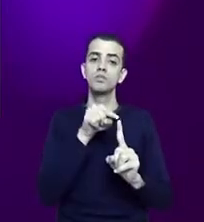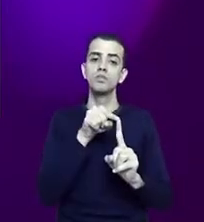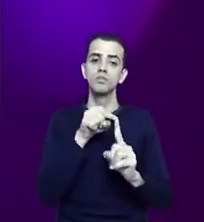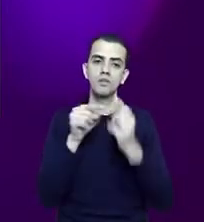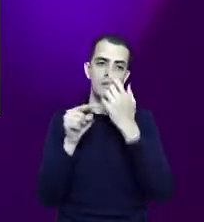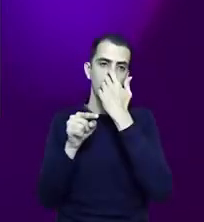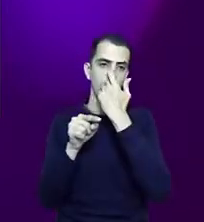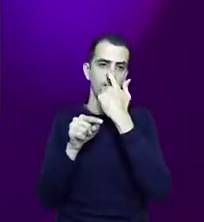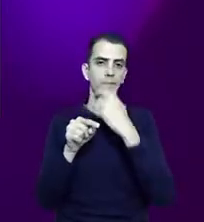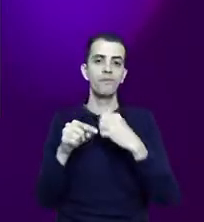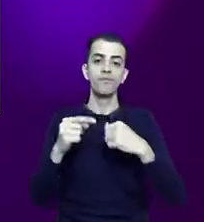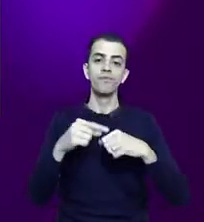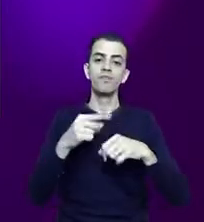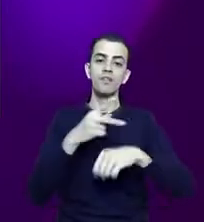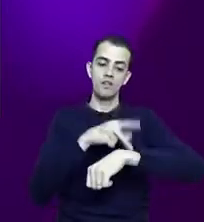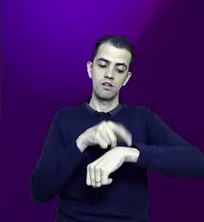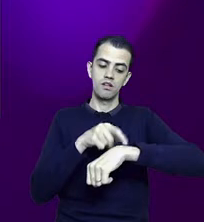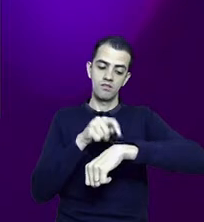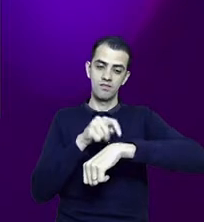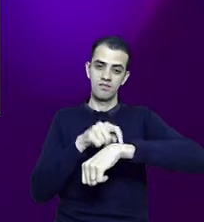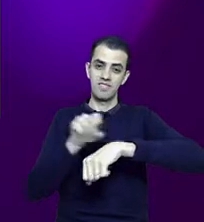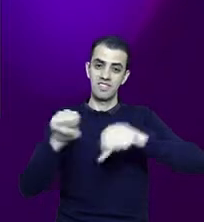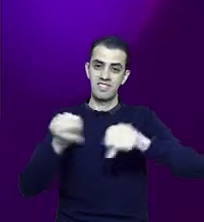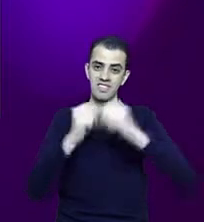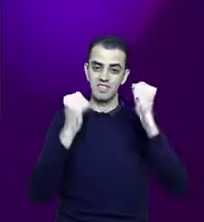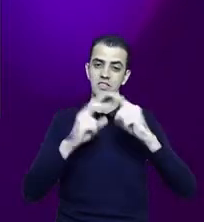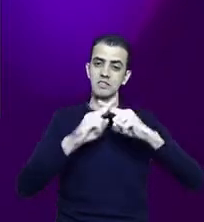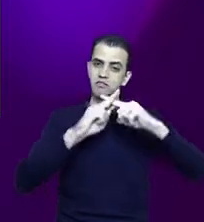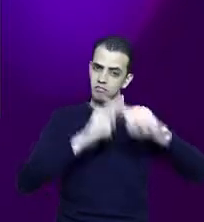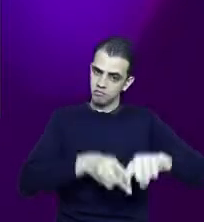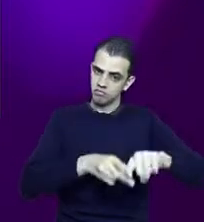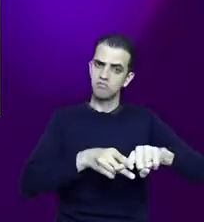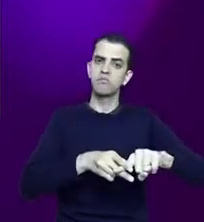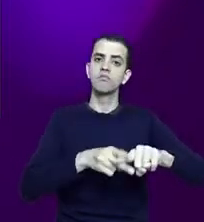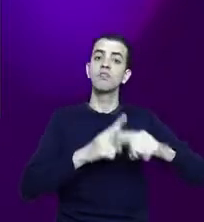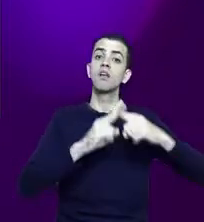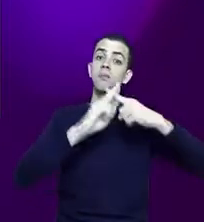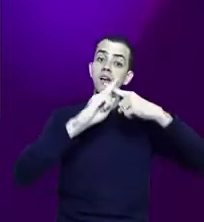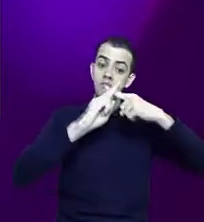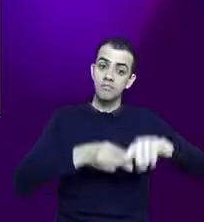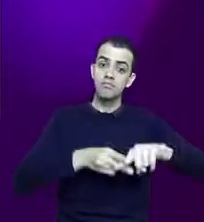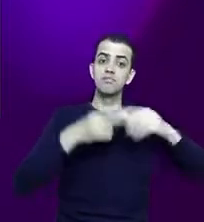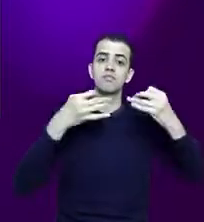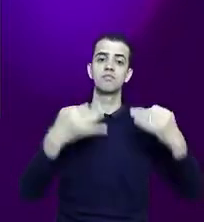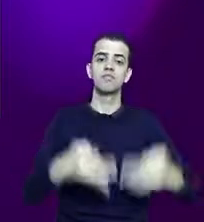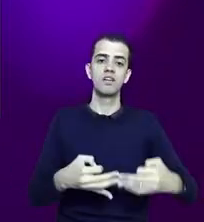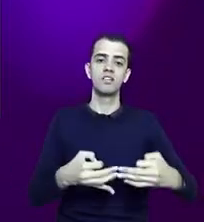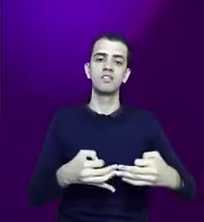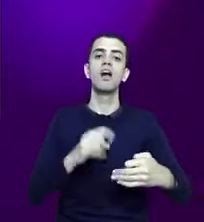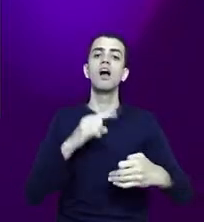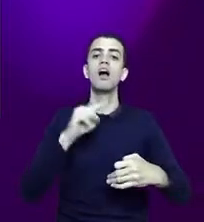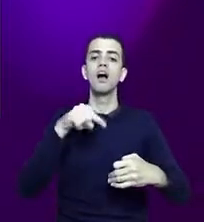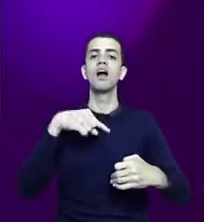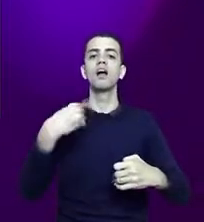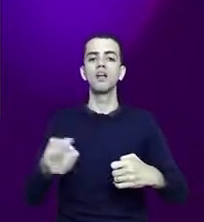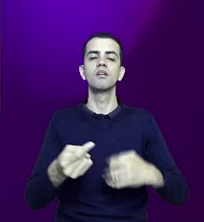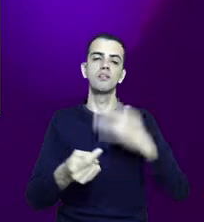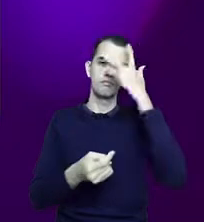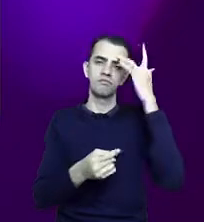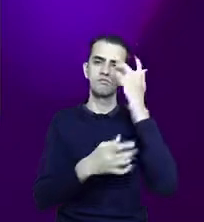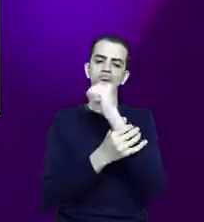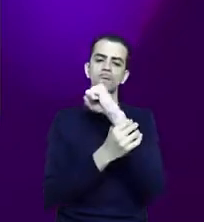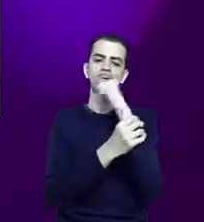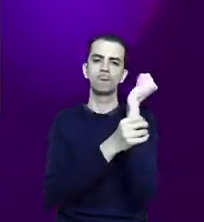aí da correção, né, da osteotomia corretiva, é restaurar os parâmetros anatômicos e melhorar,